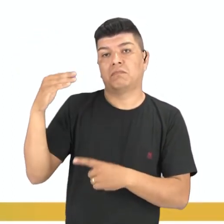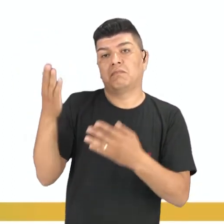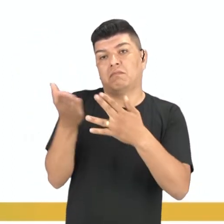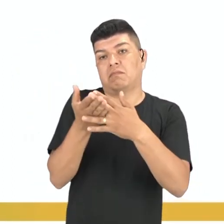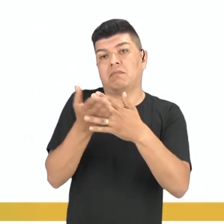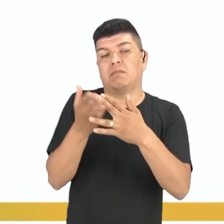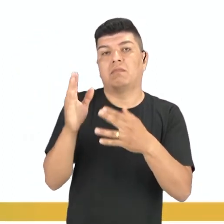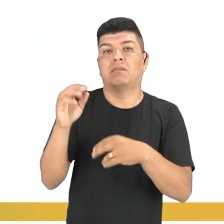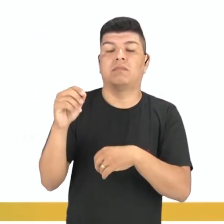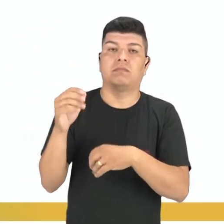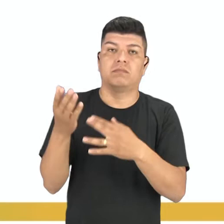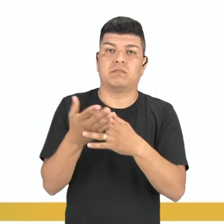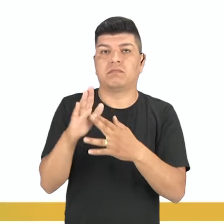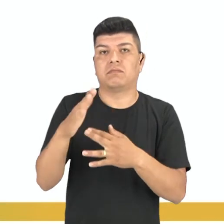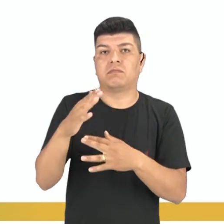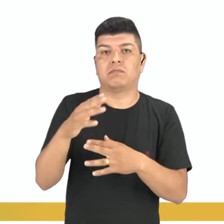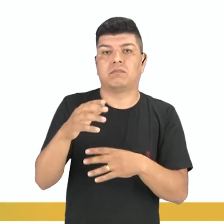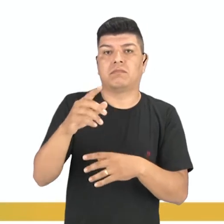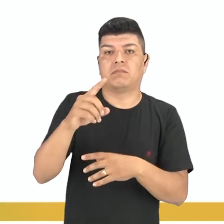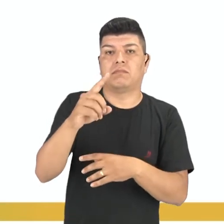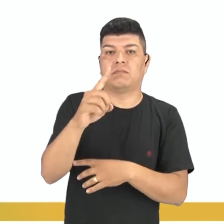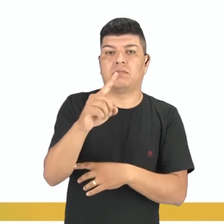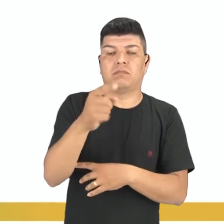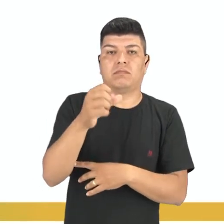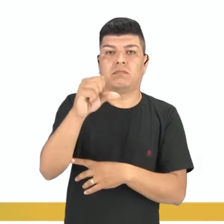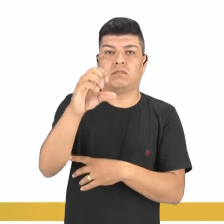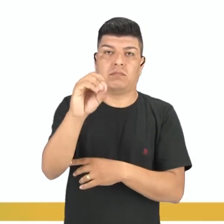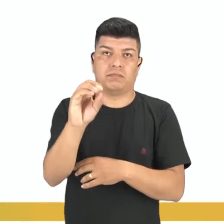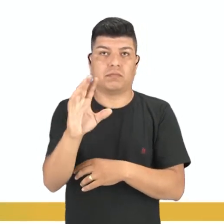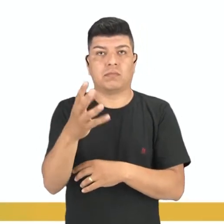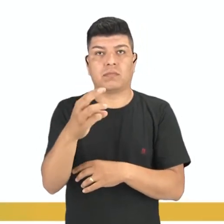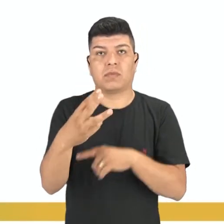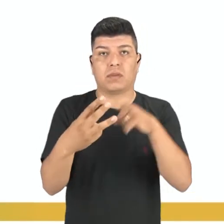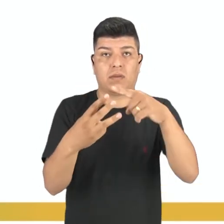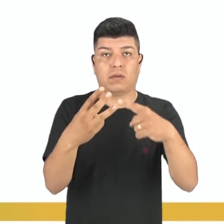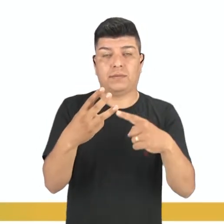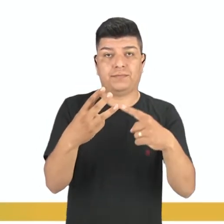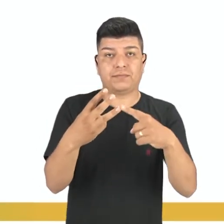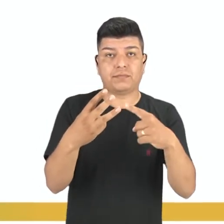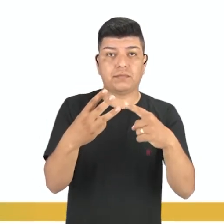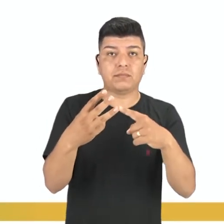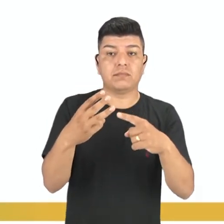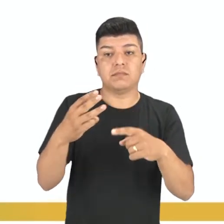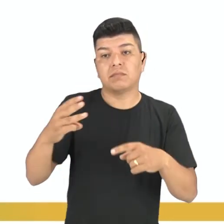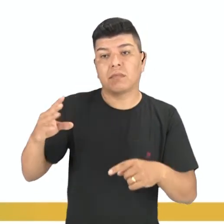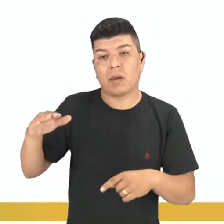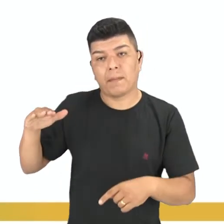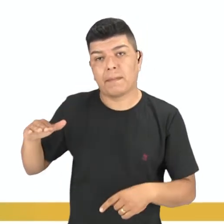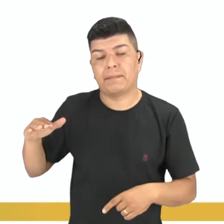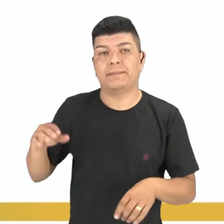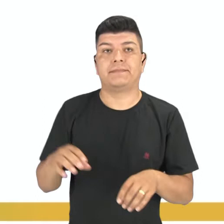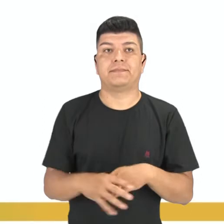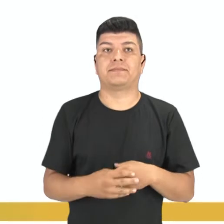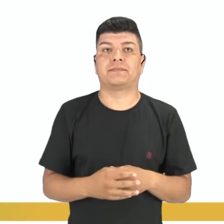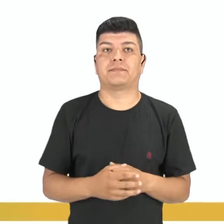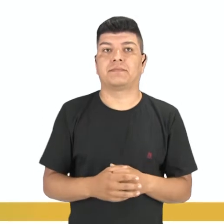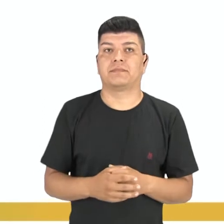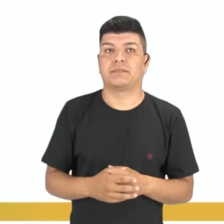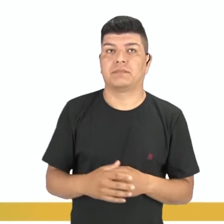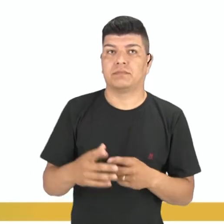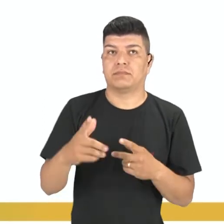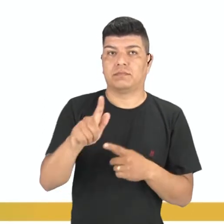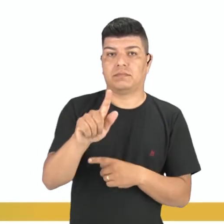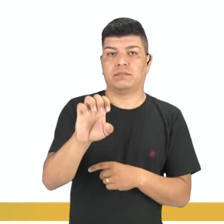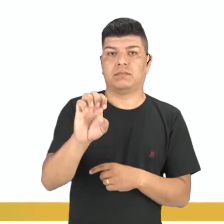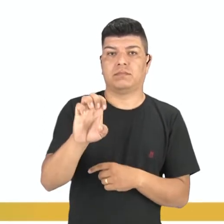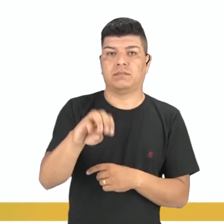dois altura médio como vocês podem ver se metro e noventa mentira e esse fenótipo três